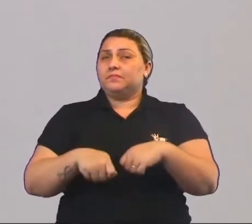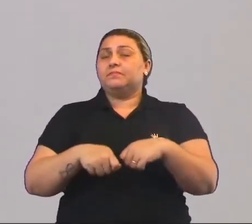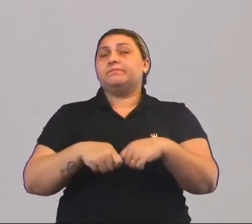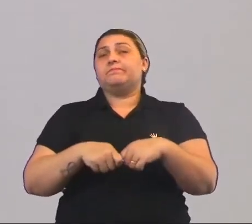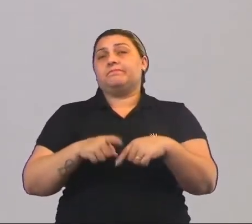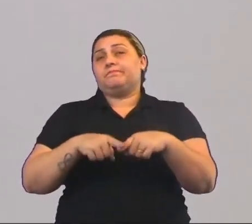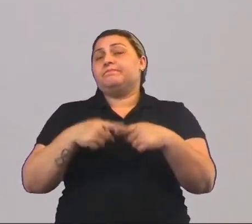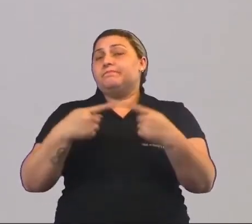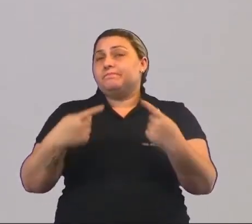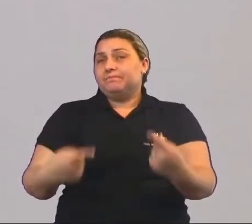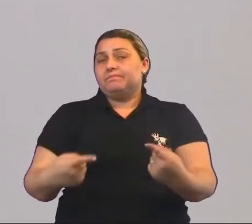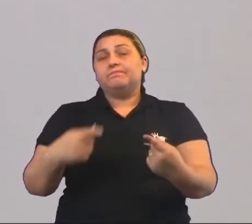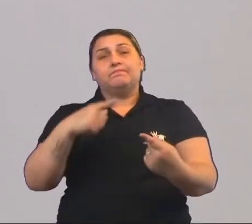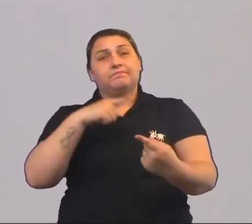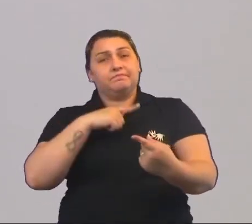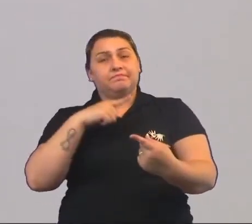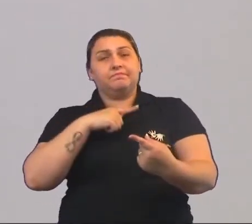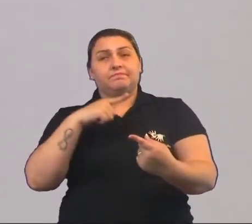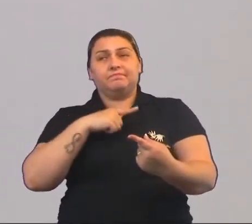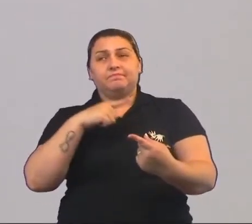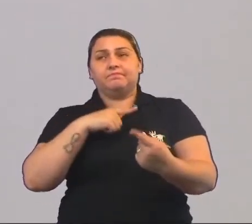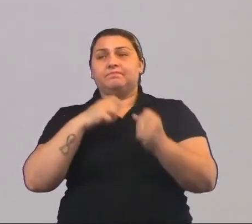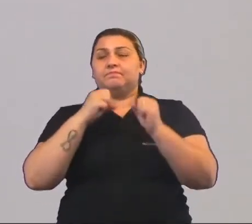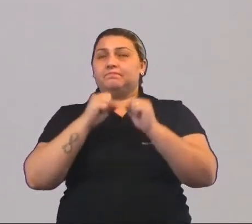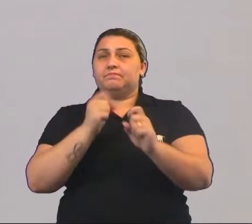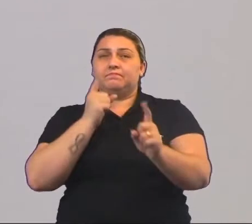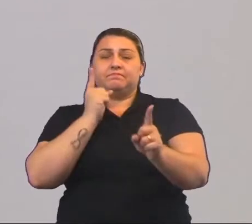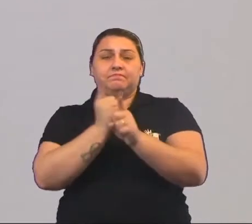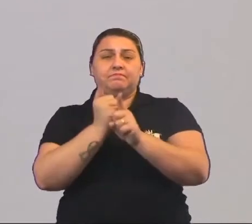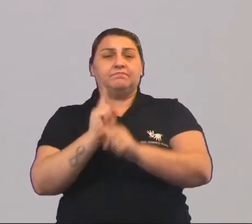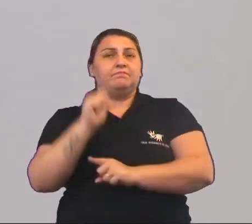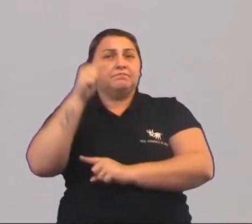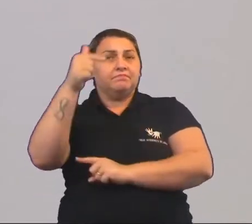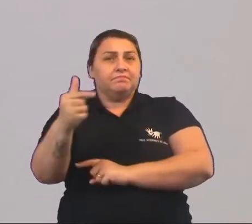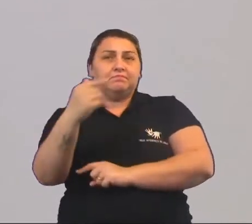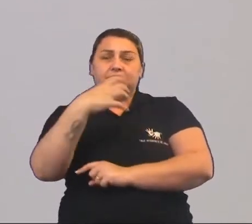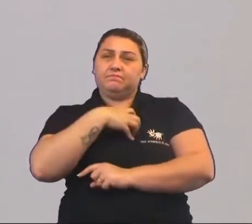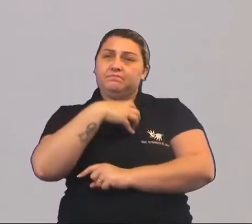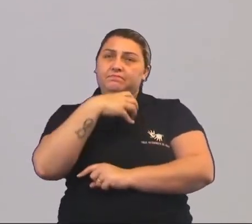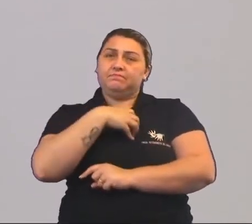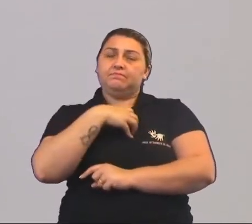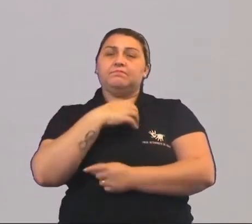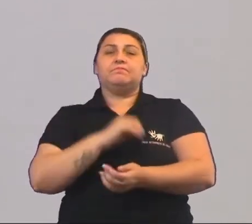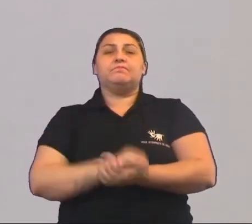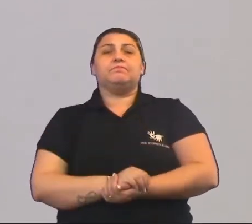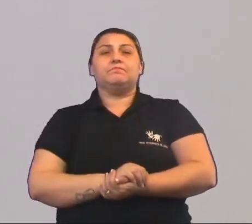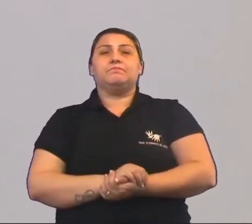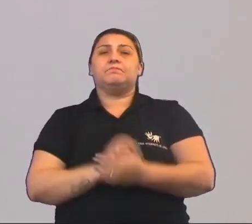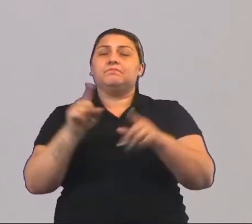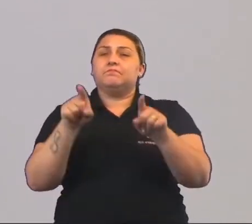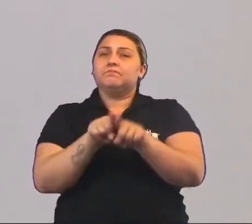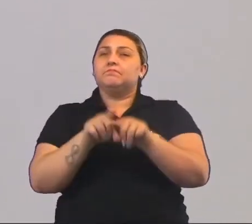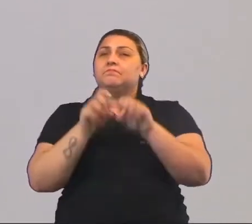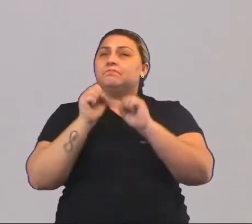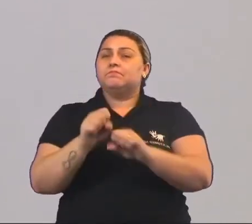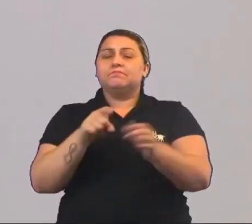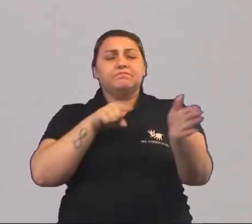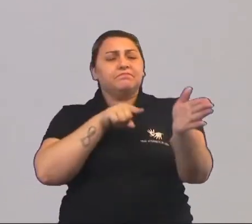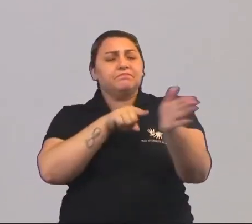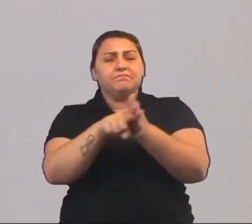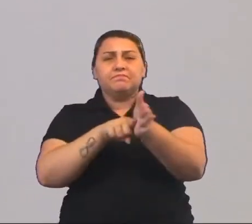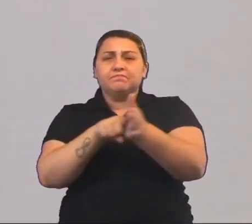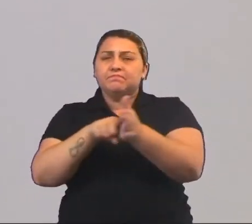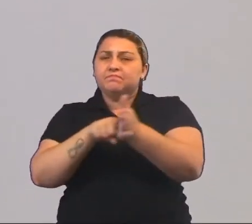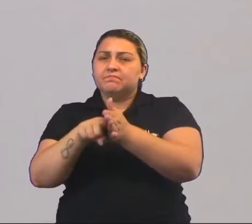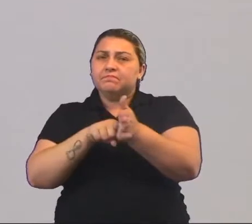então existentes, tendo em vista que nós podemos encontrar outras formas e que, inclusive, você pode estar